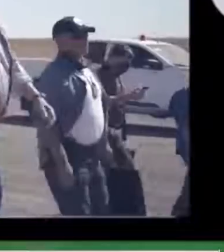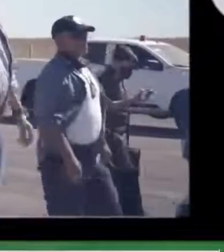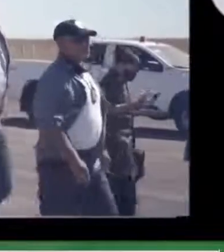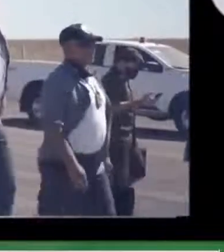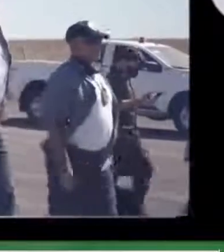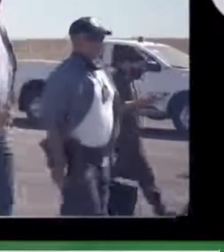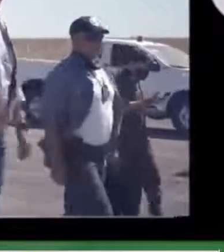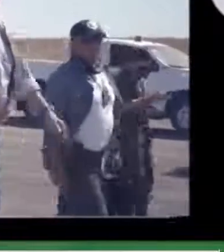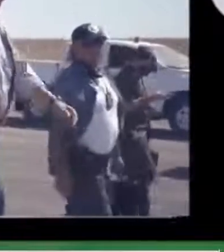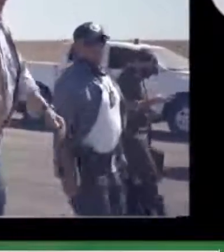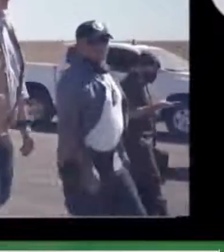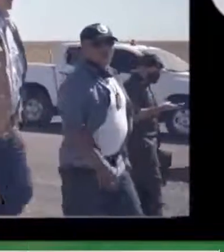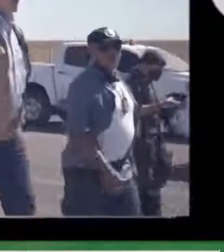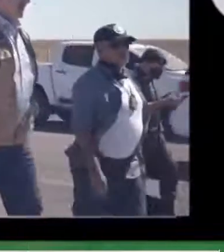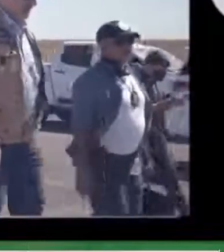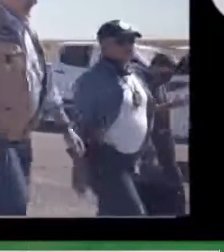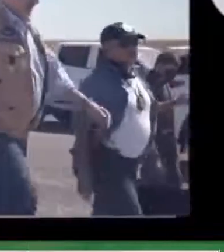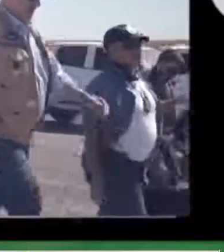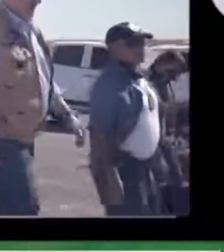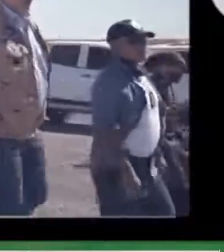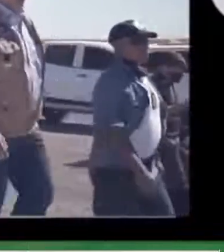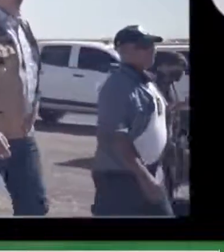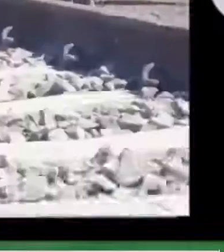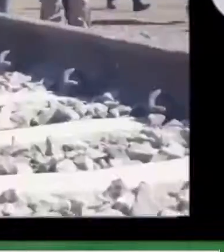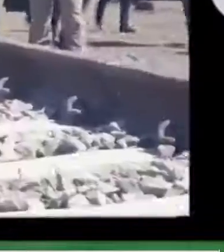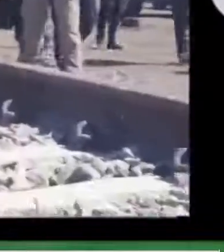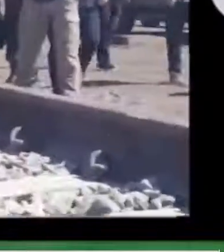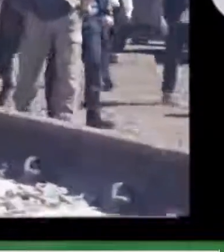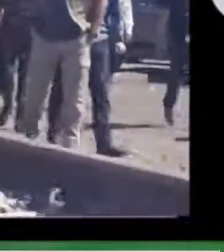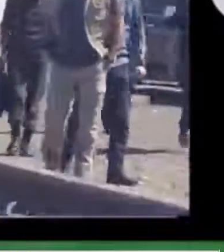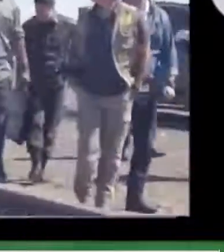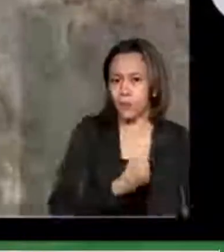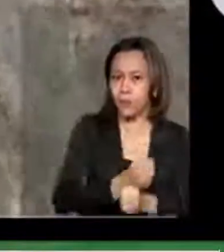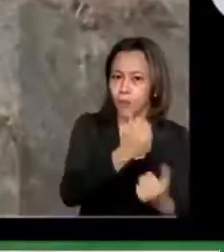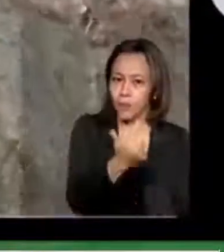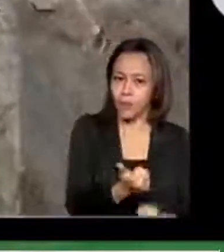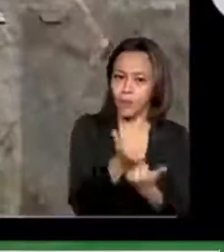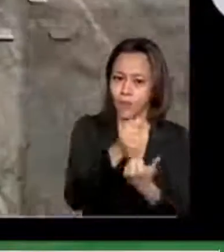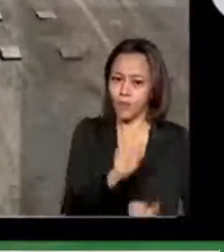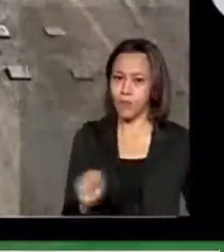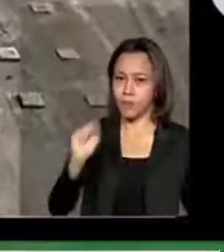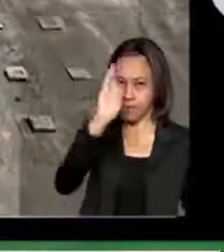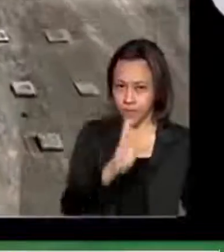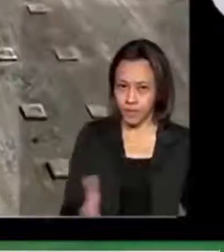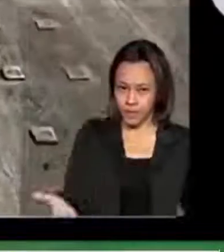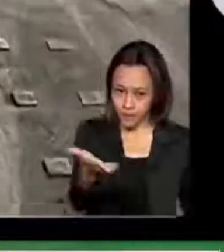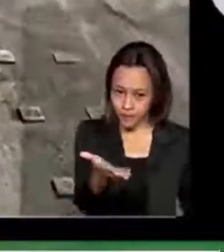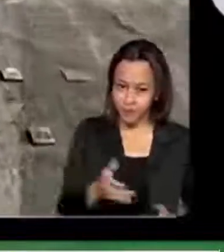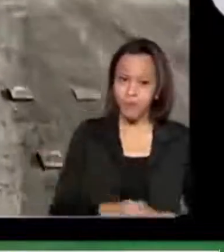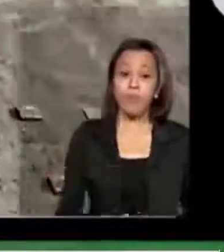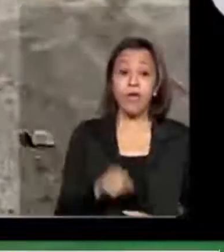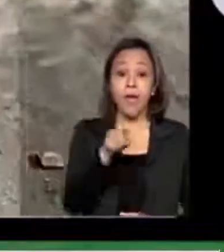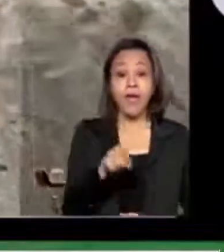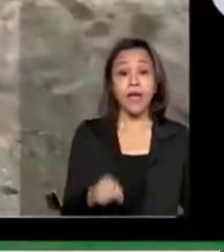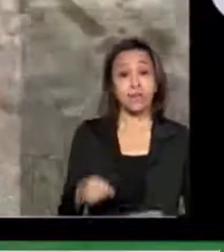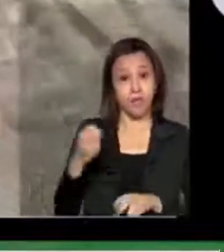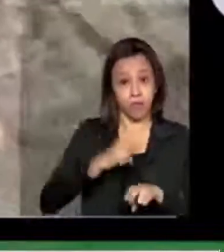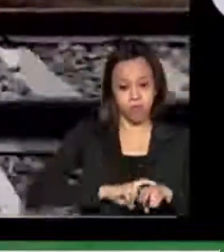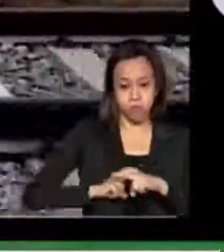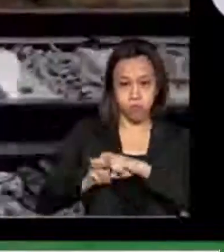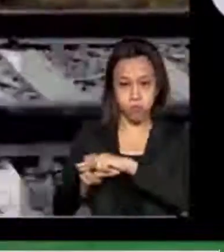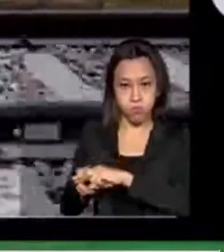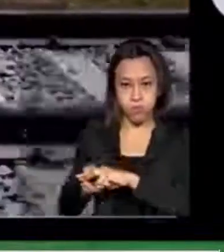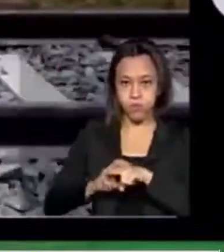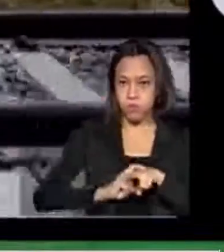Que está se encontrando com o Congresso. A Ferrovia de Integração Oeste-Leste